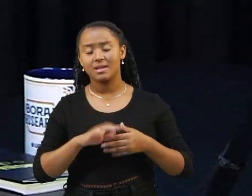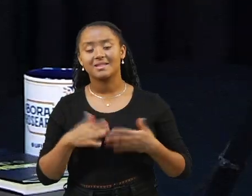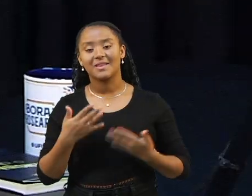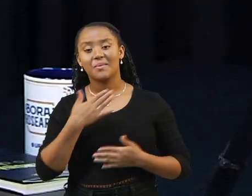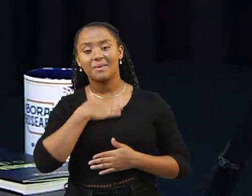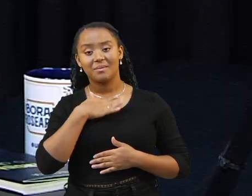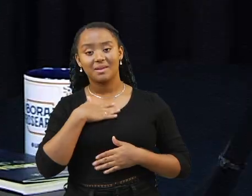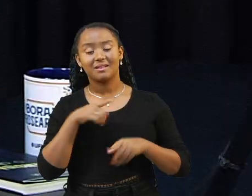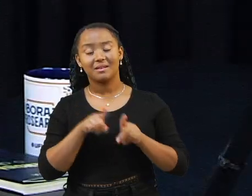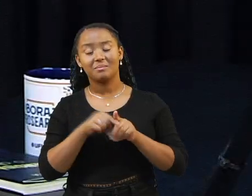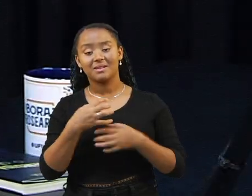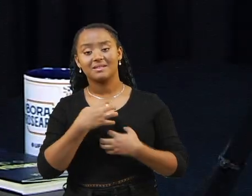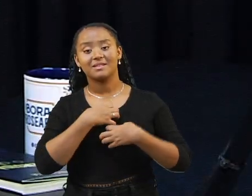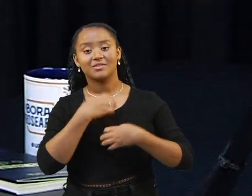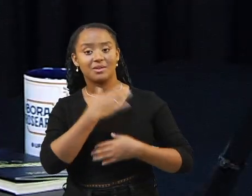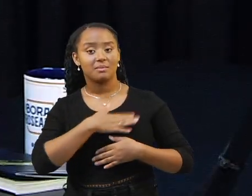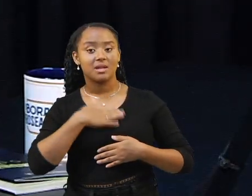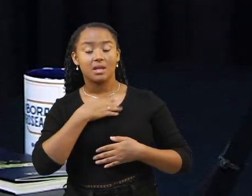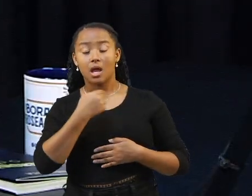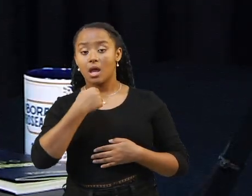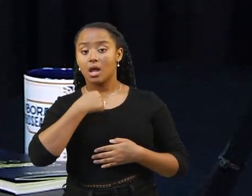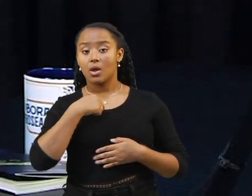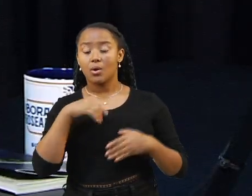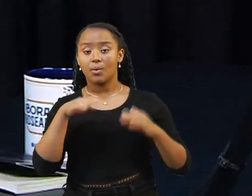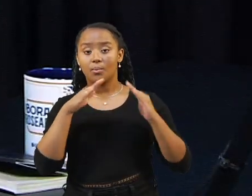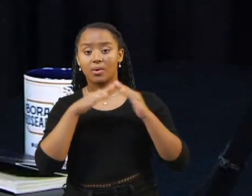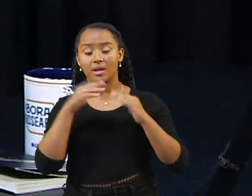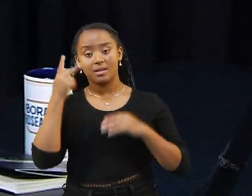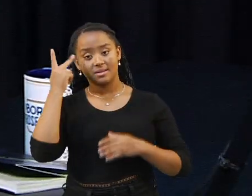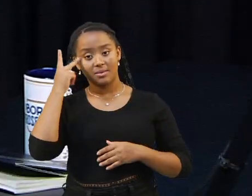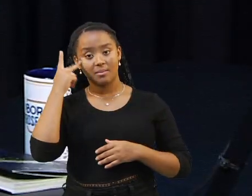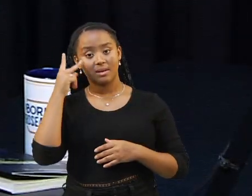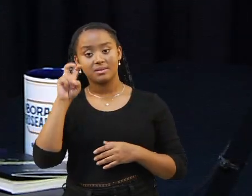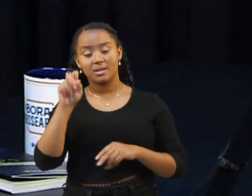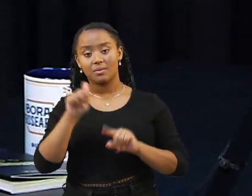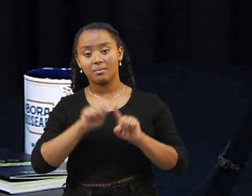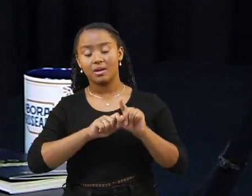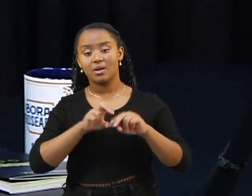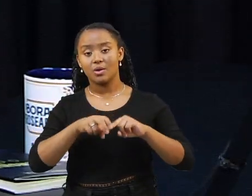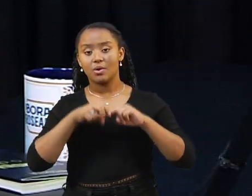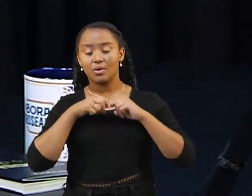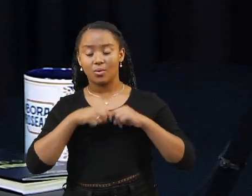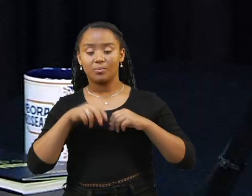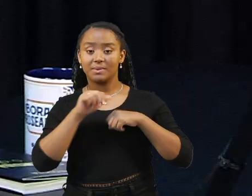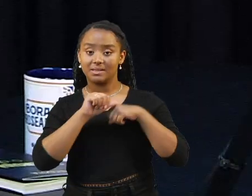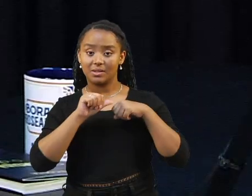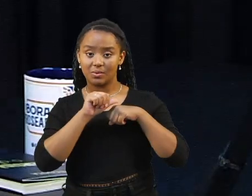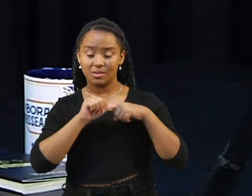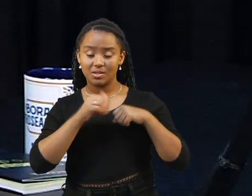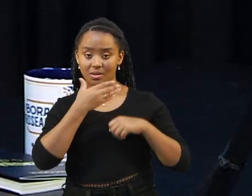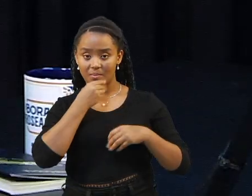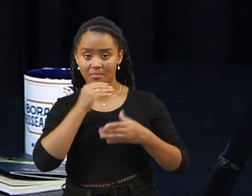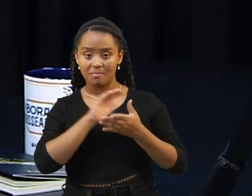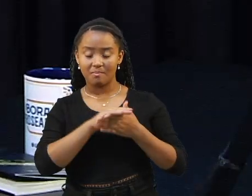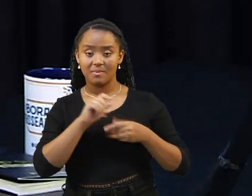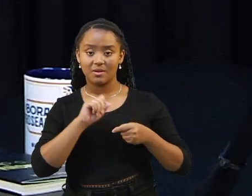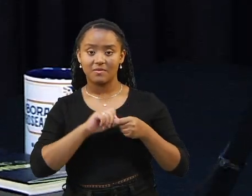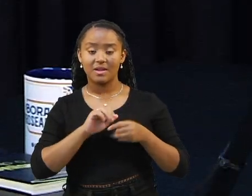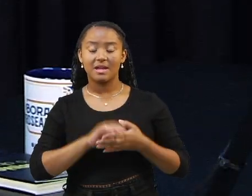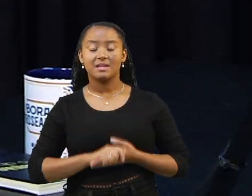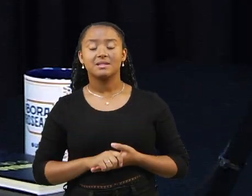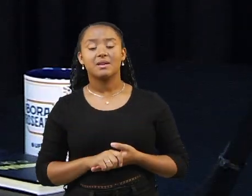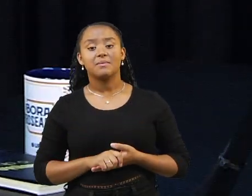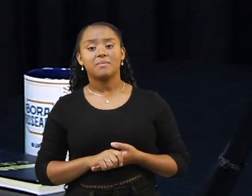fazer. Então, isso para mim também era prazeroso, sabe? Eu morei em São Paulo 5 meses por conta desse